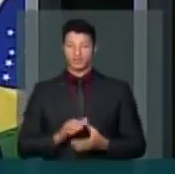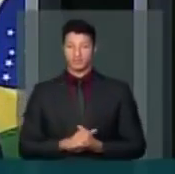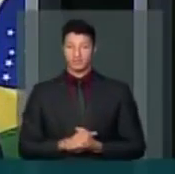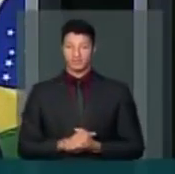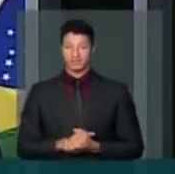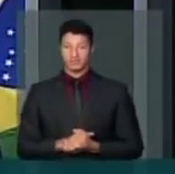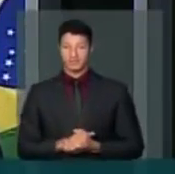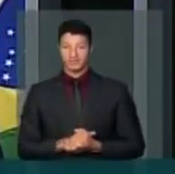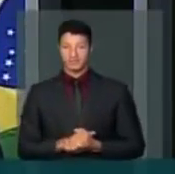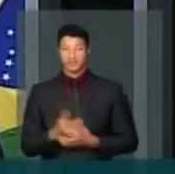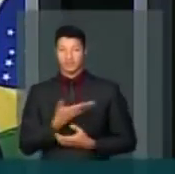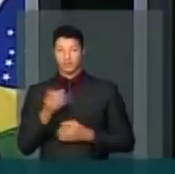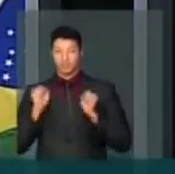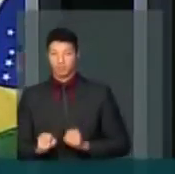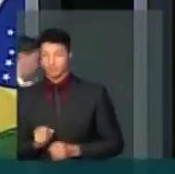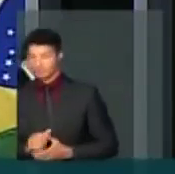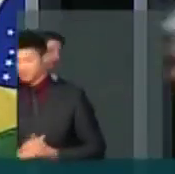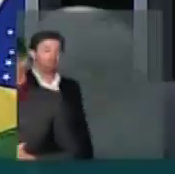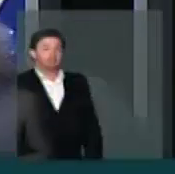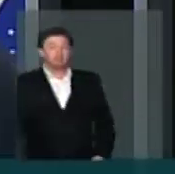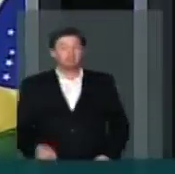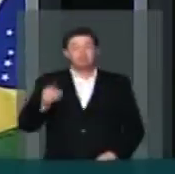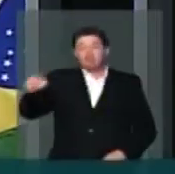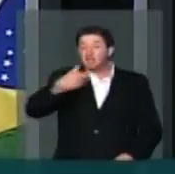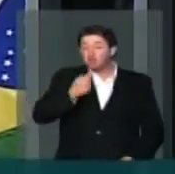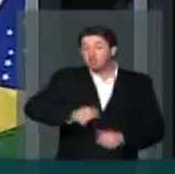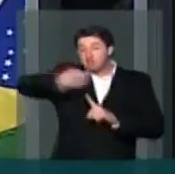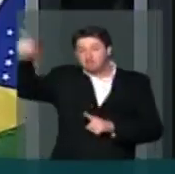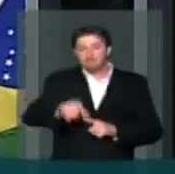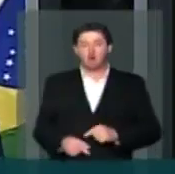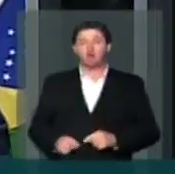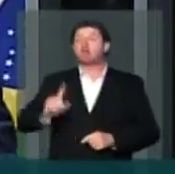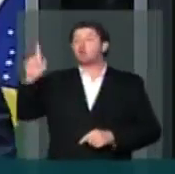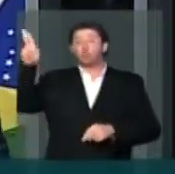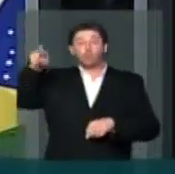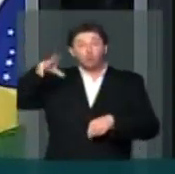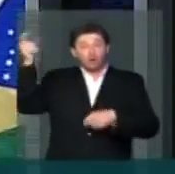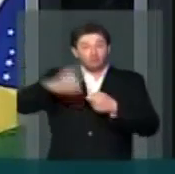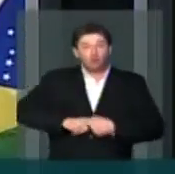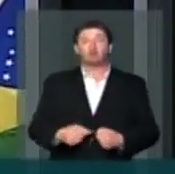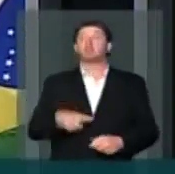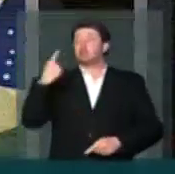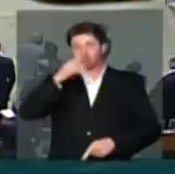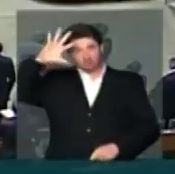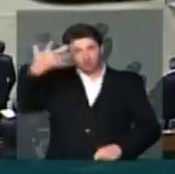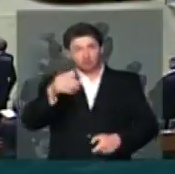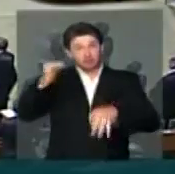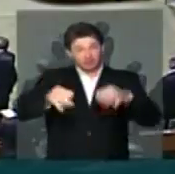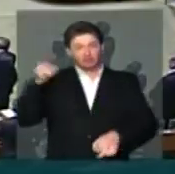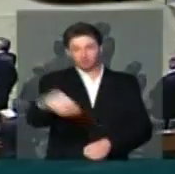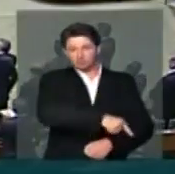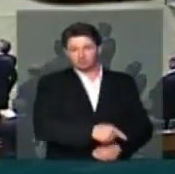voltar e que nós possamos tomar as medidas judiciais cabíveis. Muito obrigado.